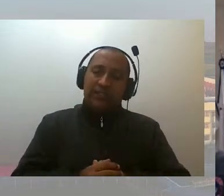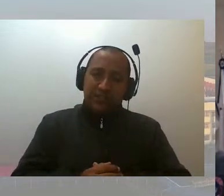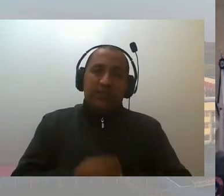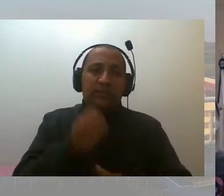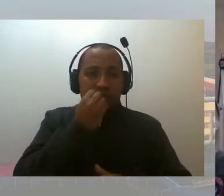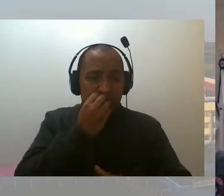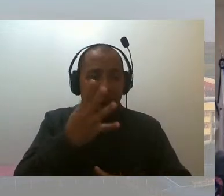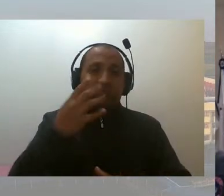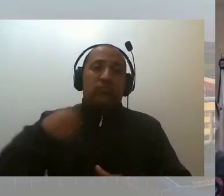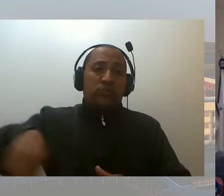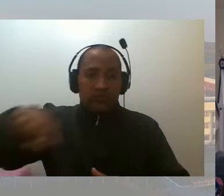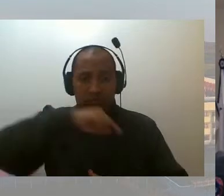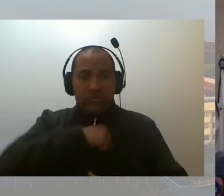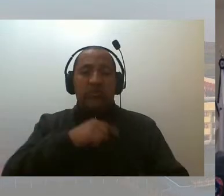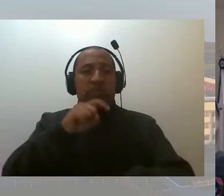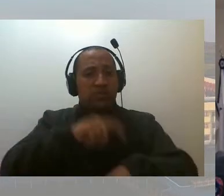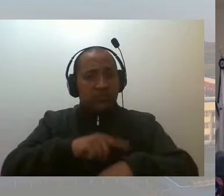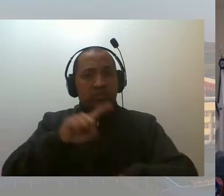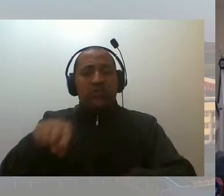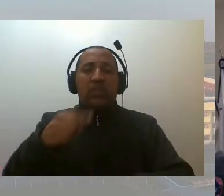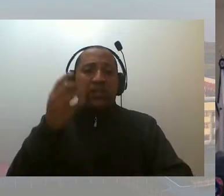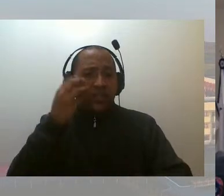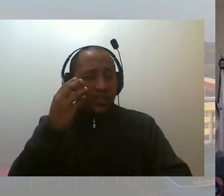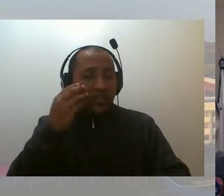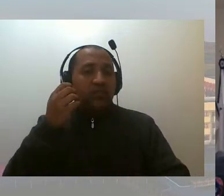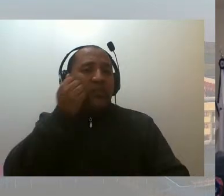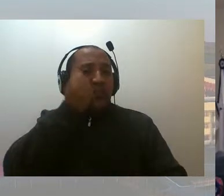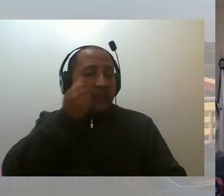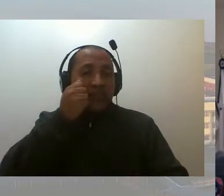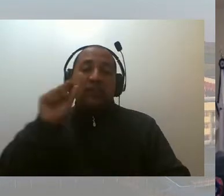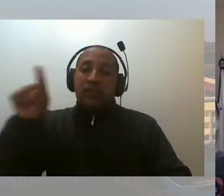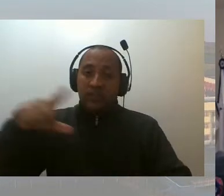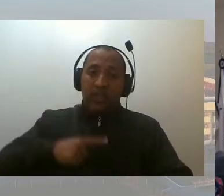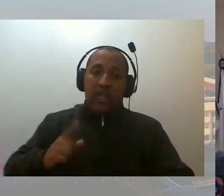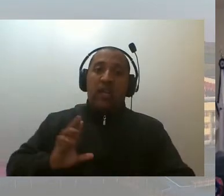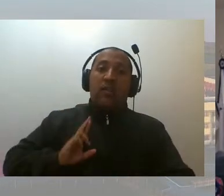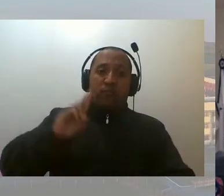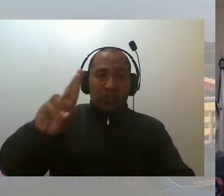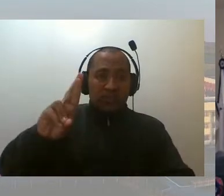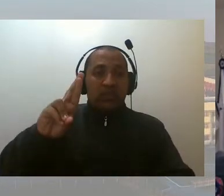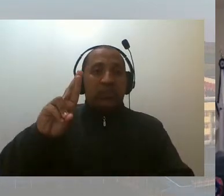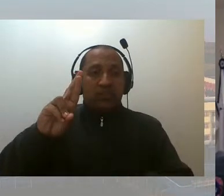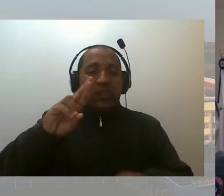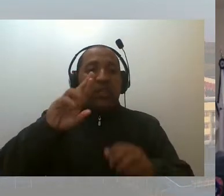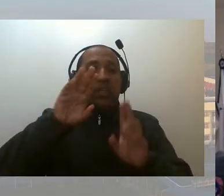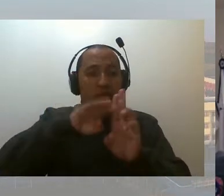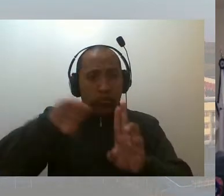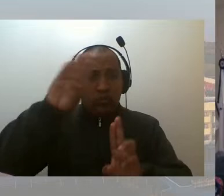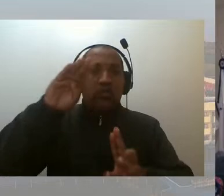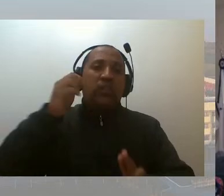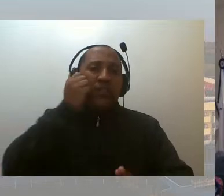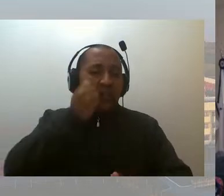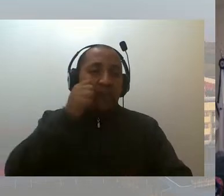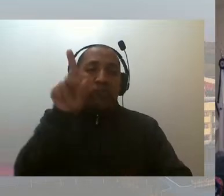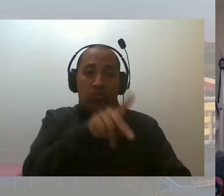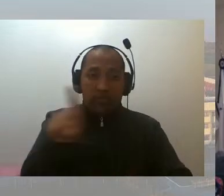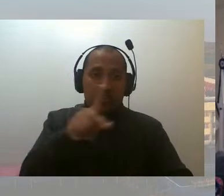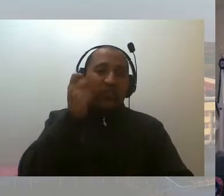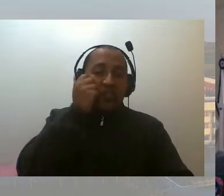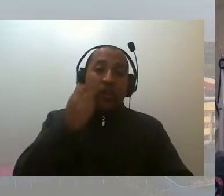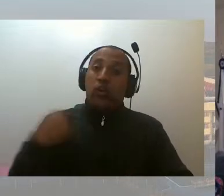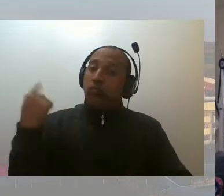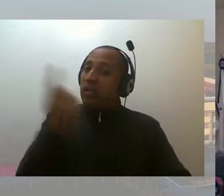que hoje nós temos o reitor negro, temos um representante do Consune ali negro, professora negra,